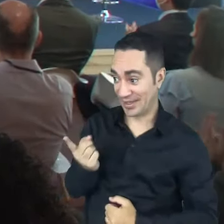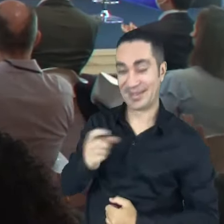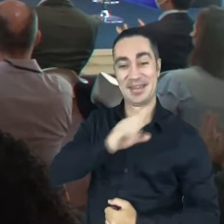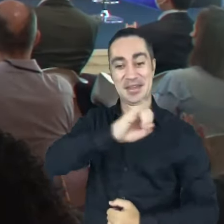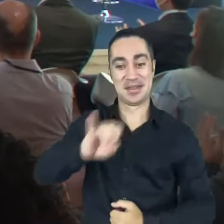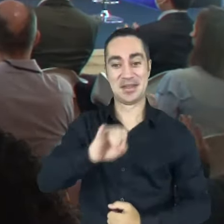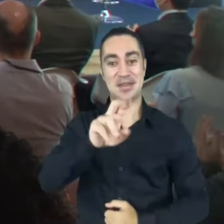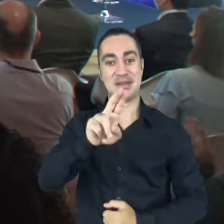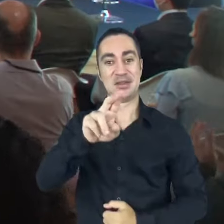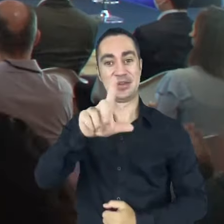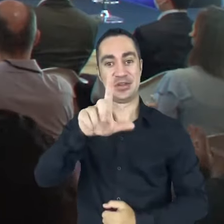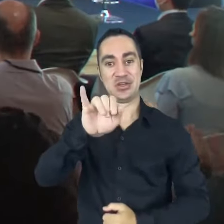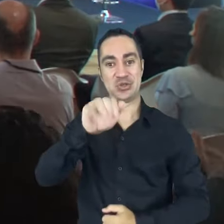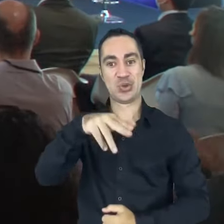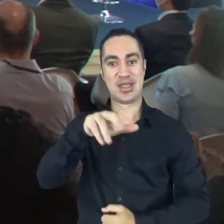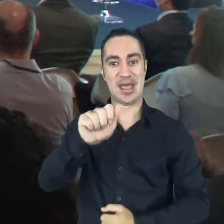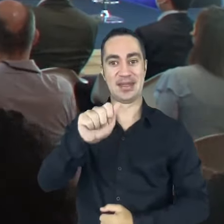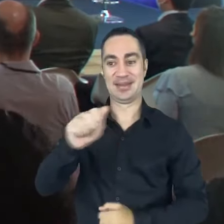Bom dia! Bom dia, pessoal!